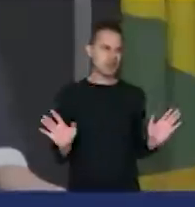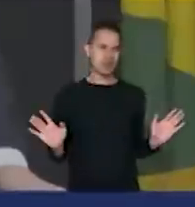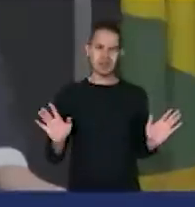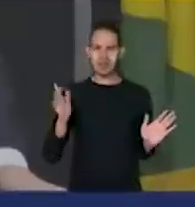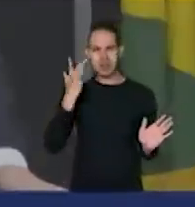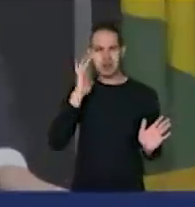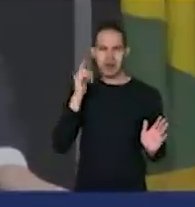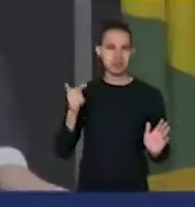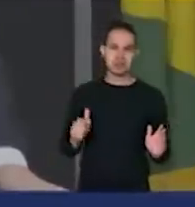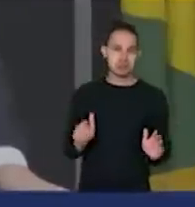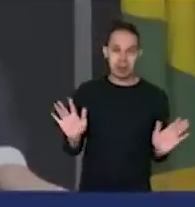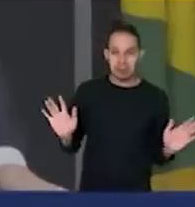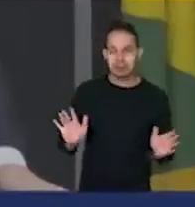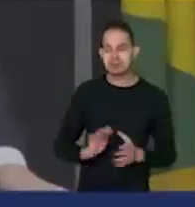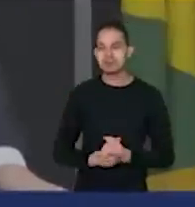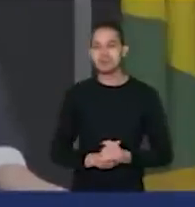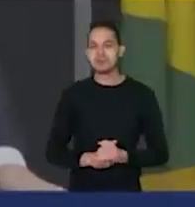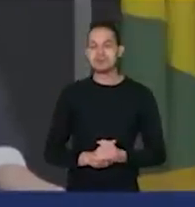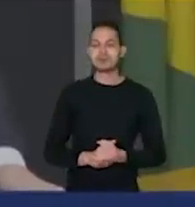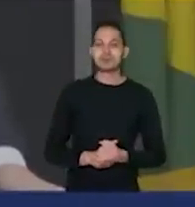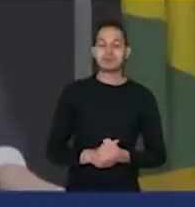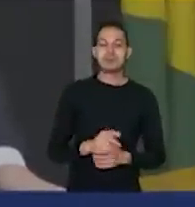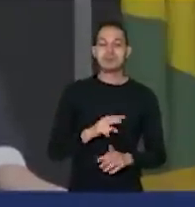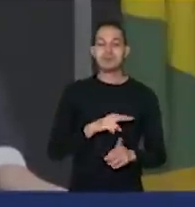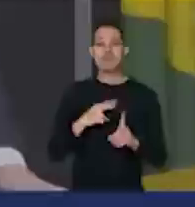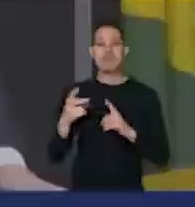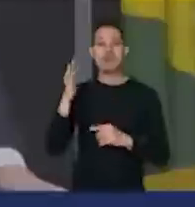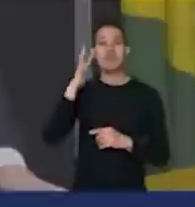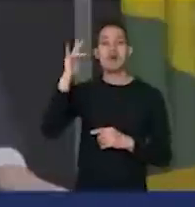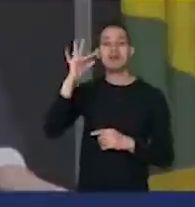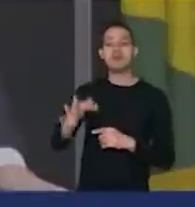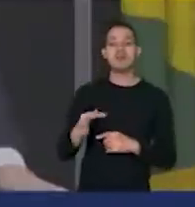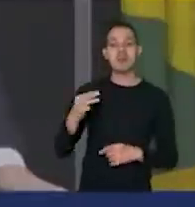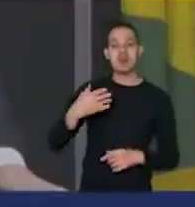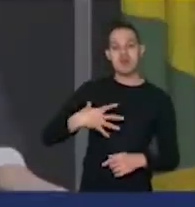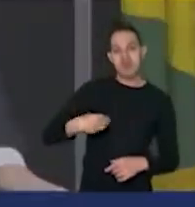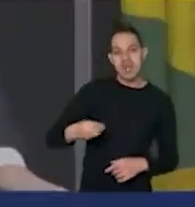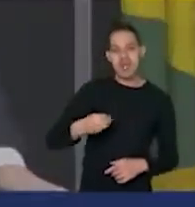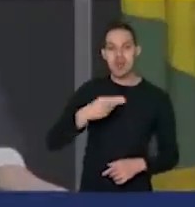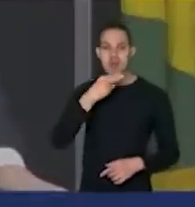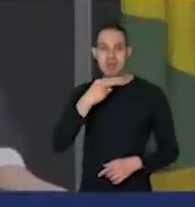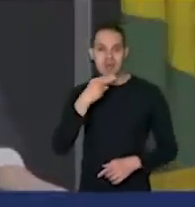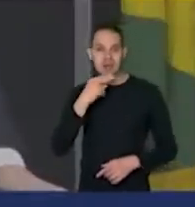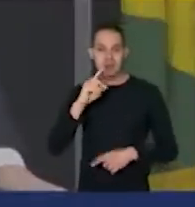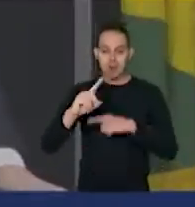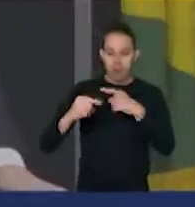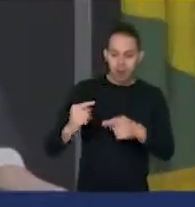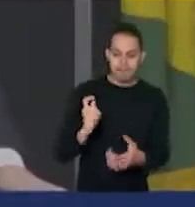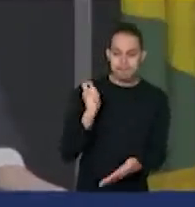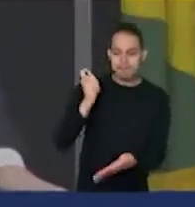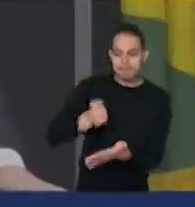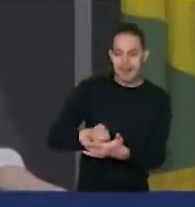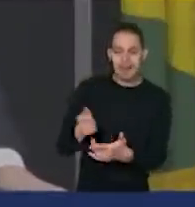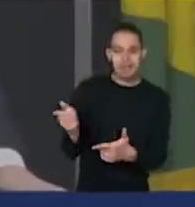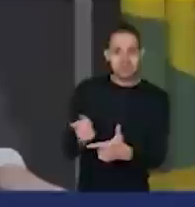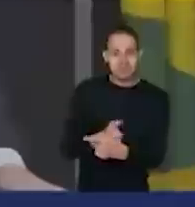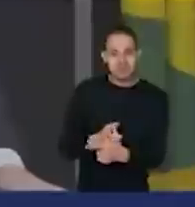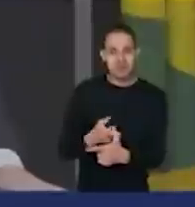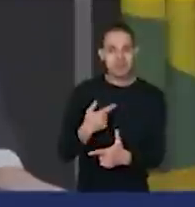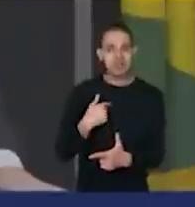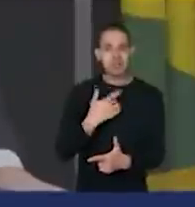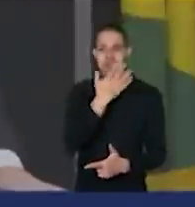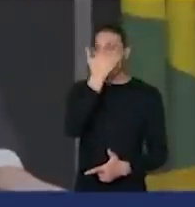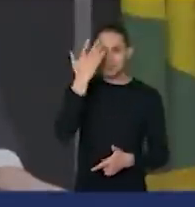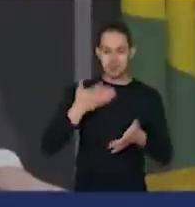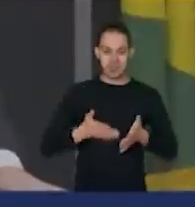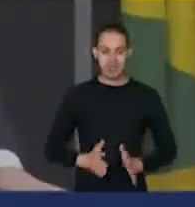só de ter a perspectiva de filhos e netos pagarem essa dívida, o sujeito já vai nascer com o nome